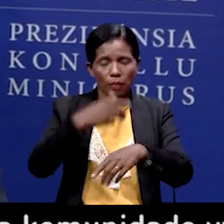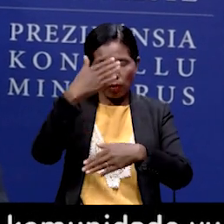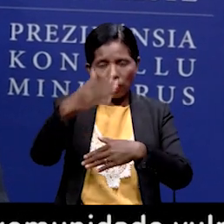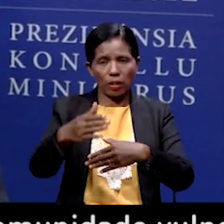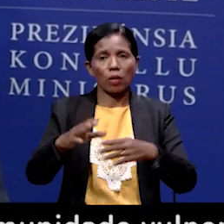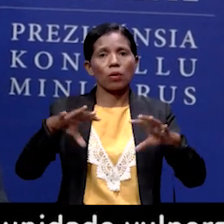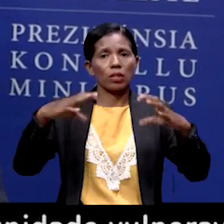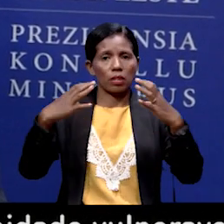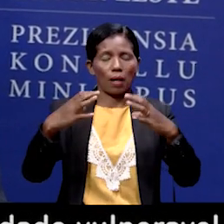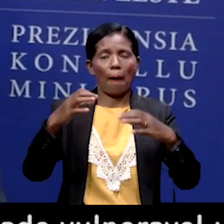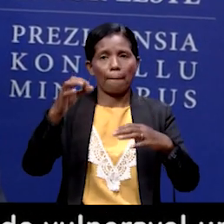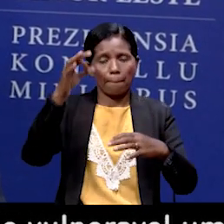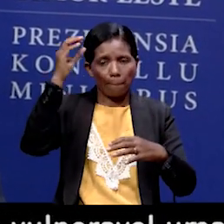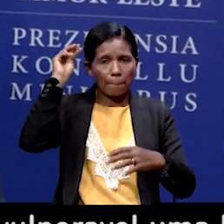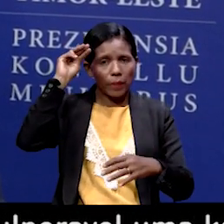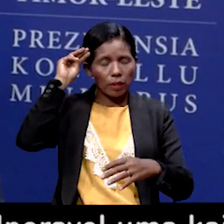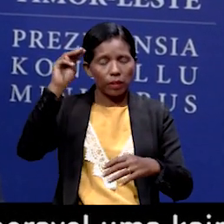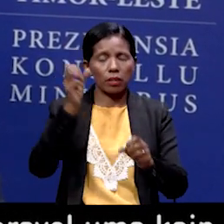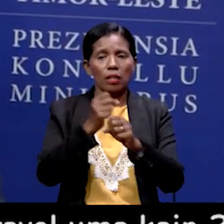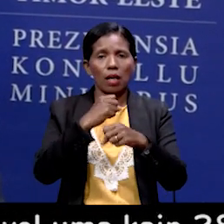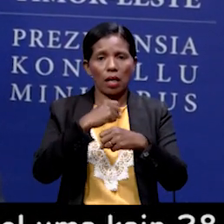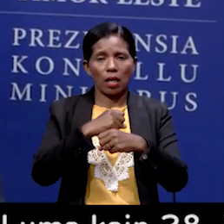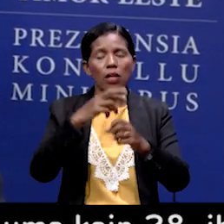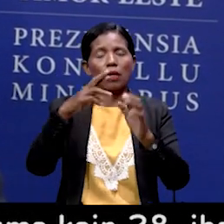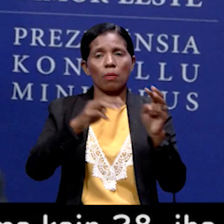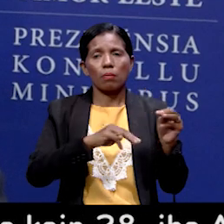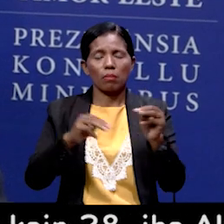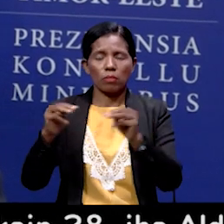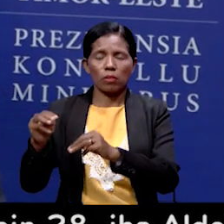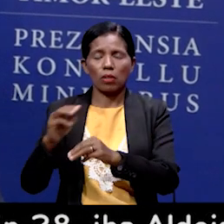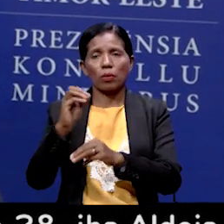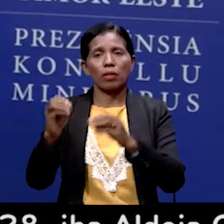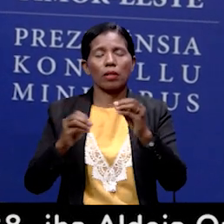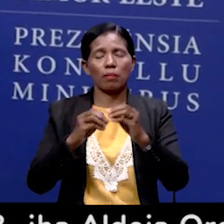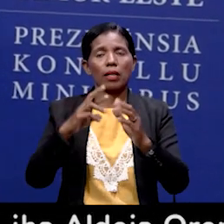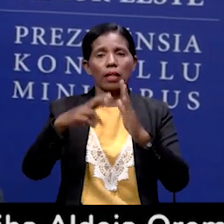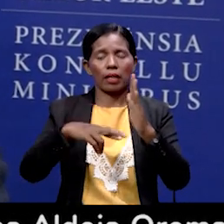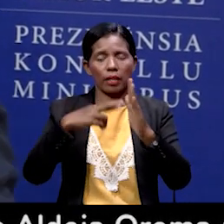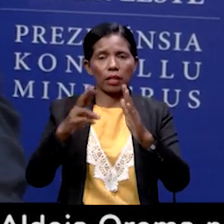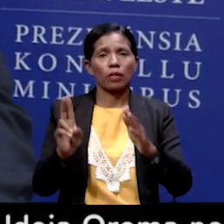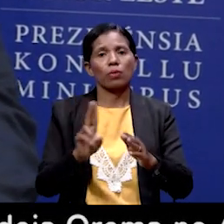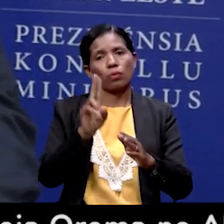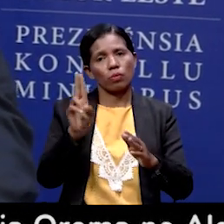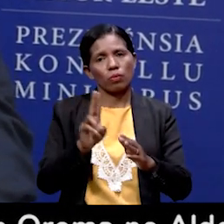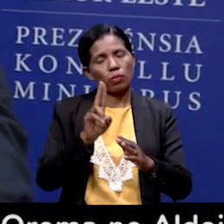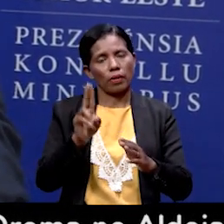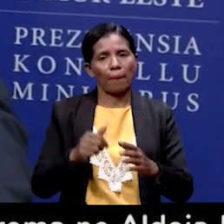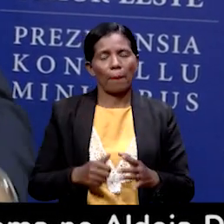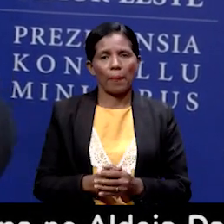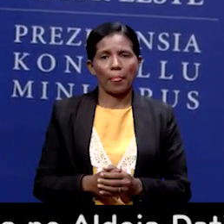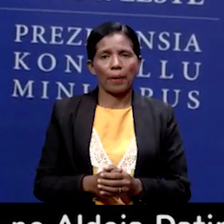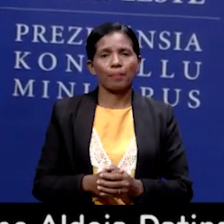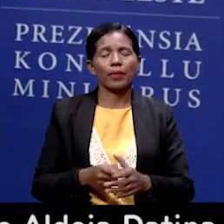ministros halo alteração tuan ba ia medidas execução e a alteração ne ile neve